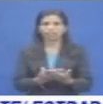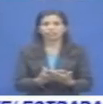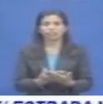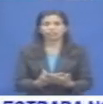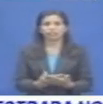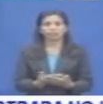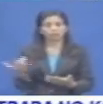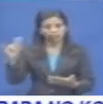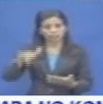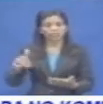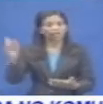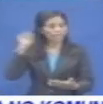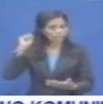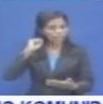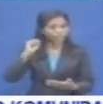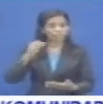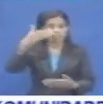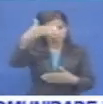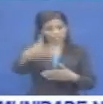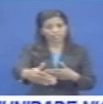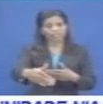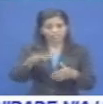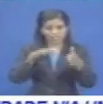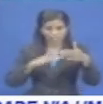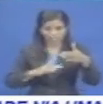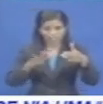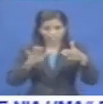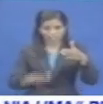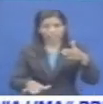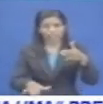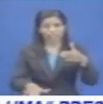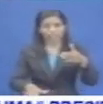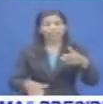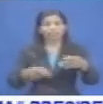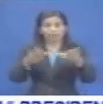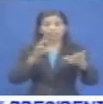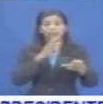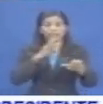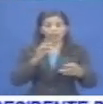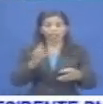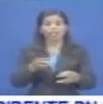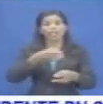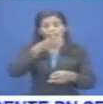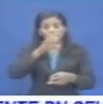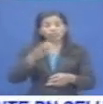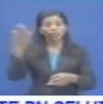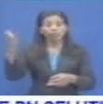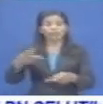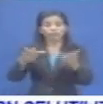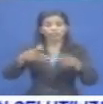craic, parte leten, hansa ita acompanha da dau que ha nasa sira halo luto, né, be hansa sira mai carik